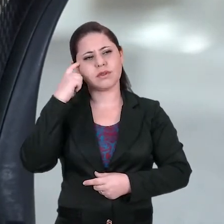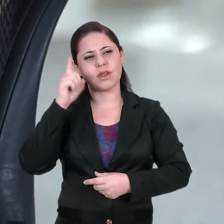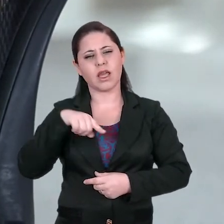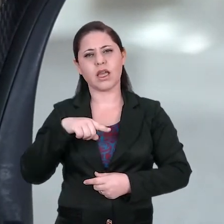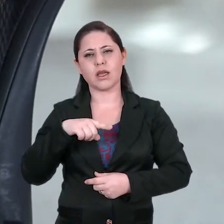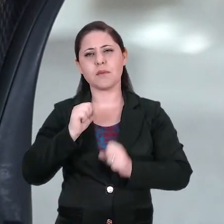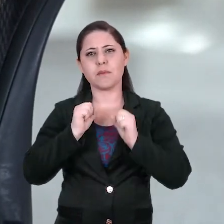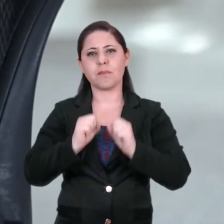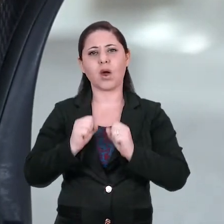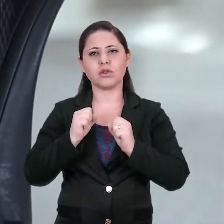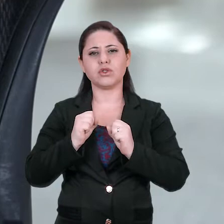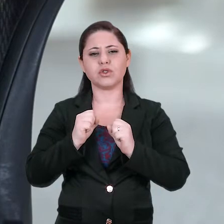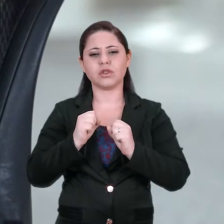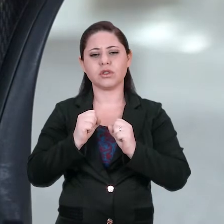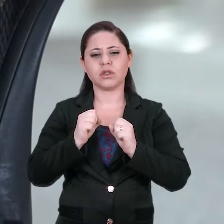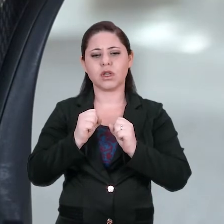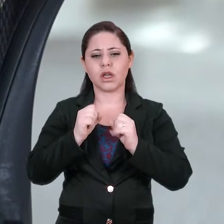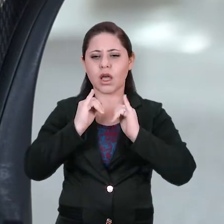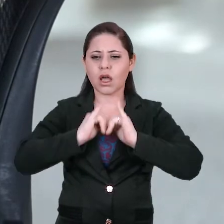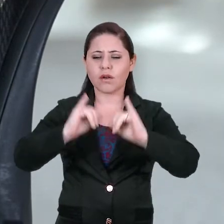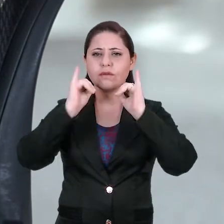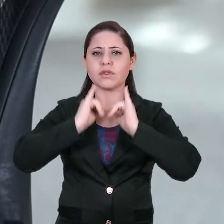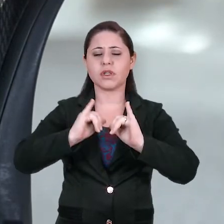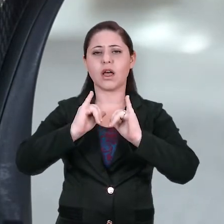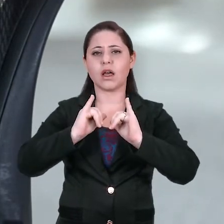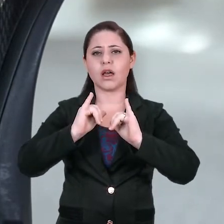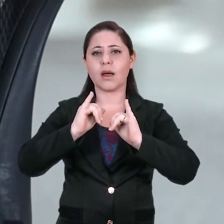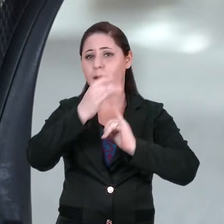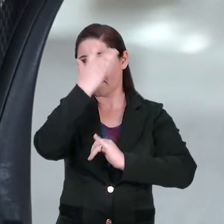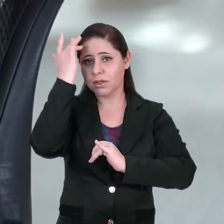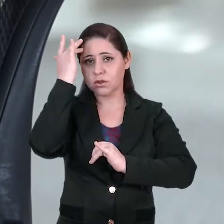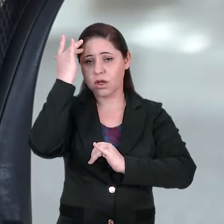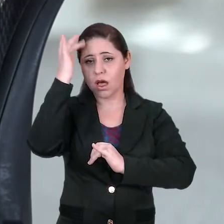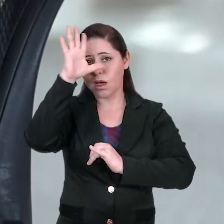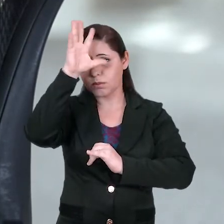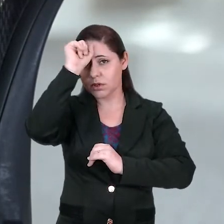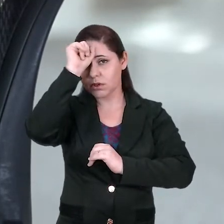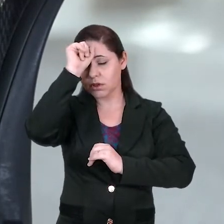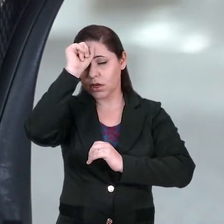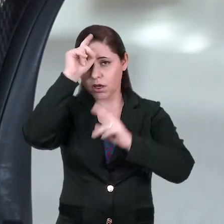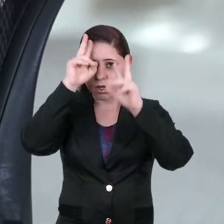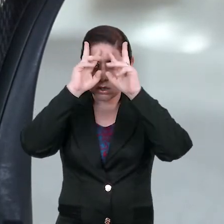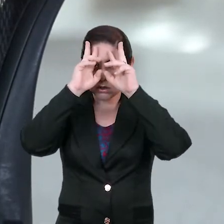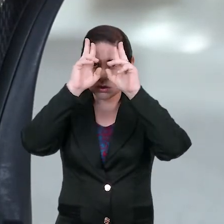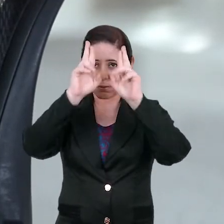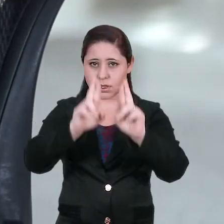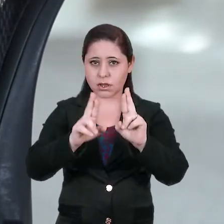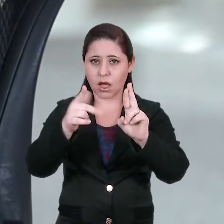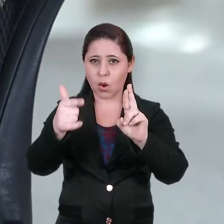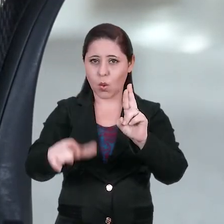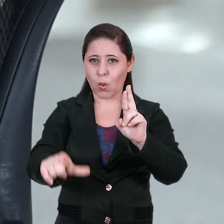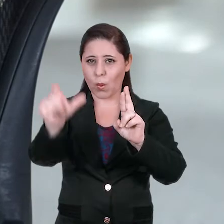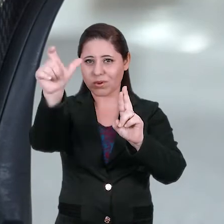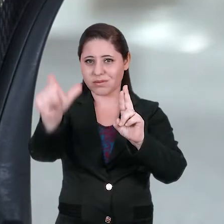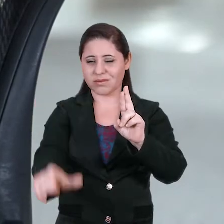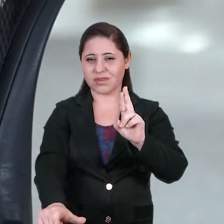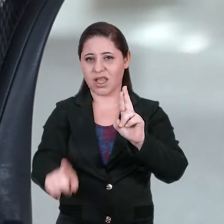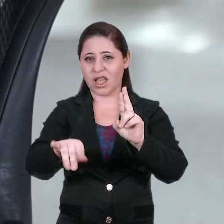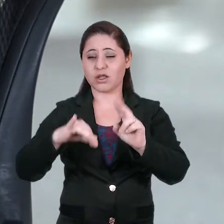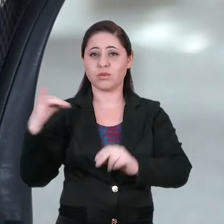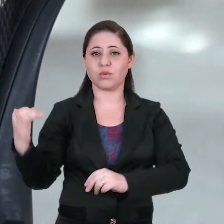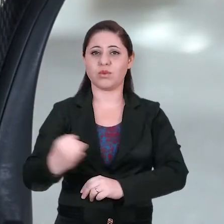eu posso deixar aqui um recado, Benhur, as pessoas têm que aprender a respeitar o seu semelhante. Isso é